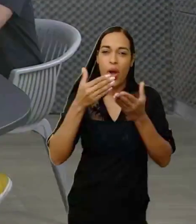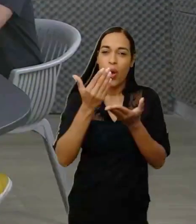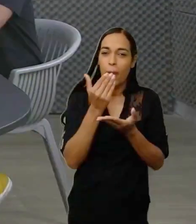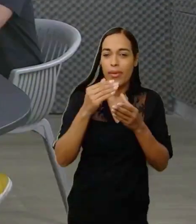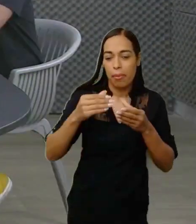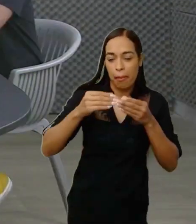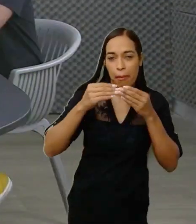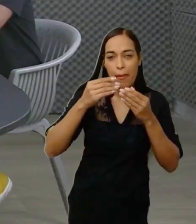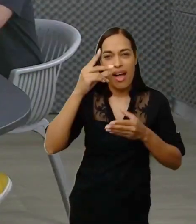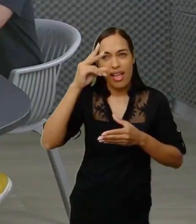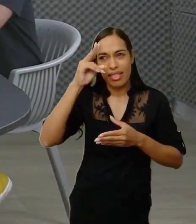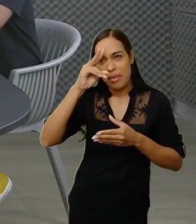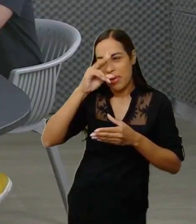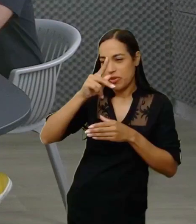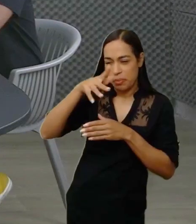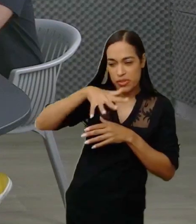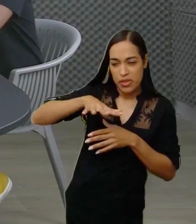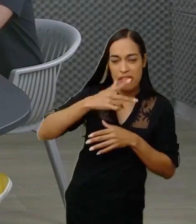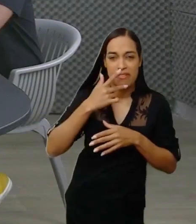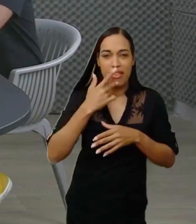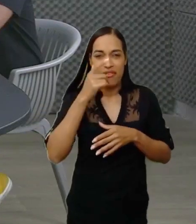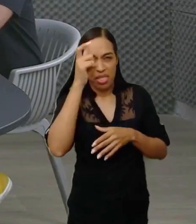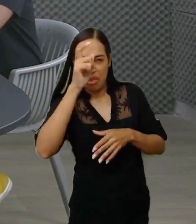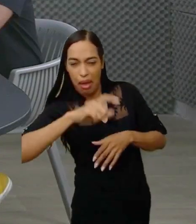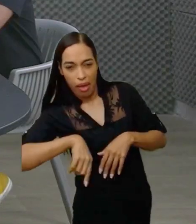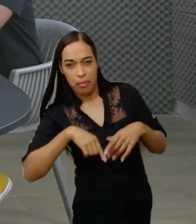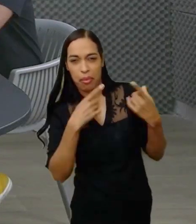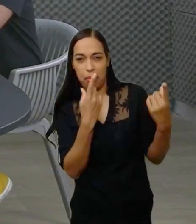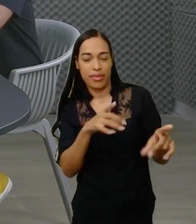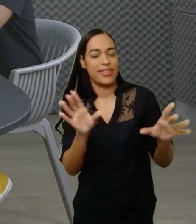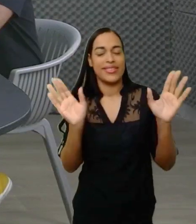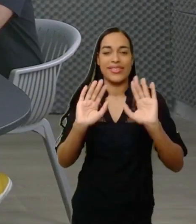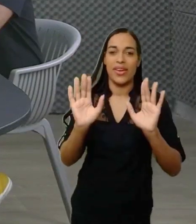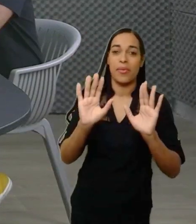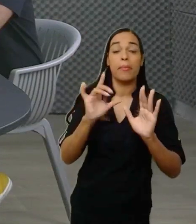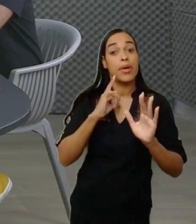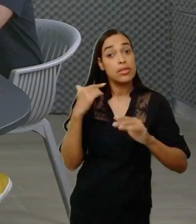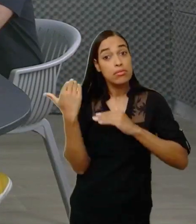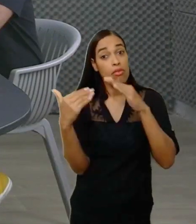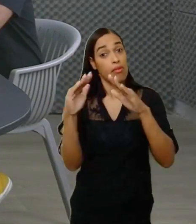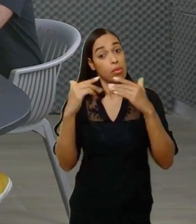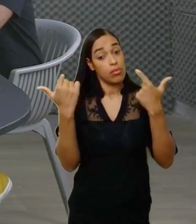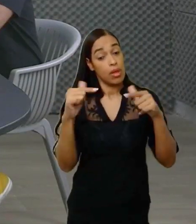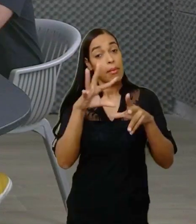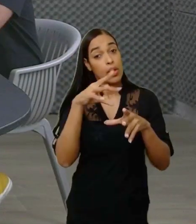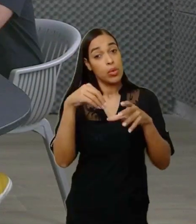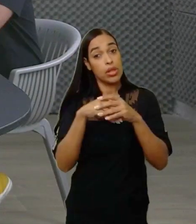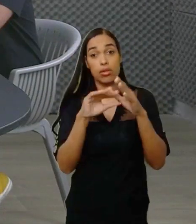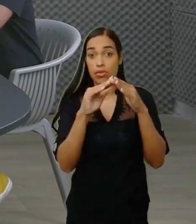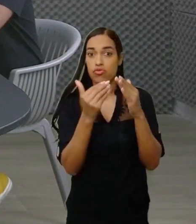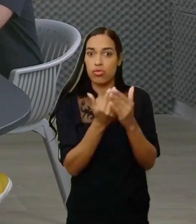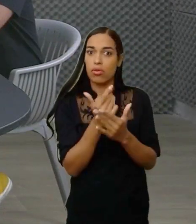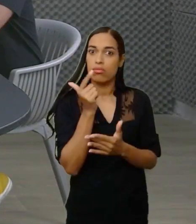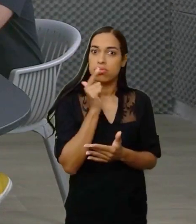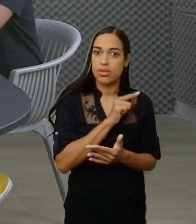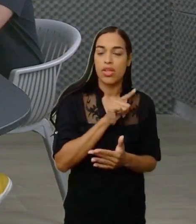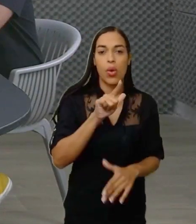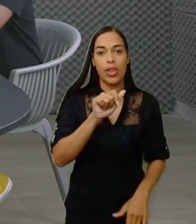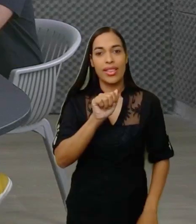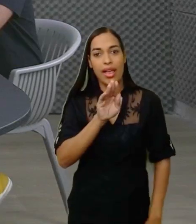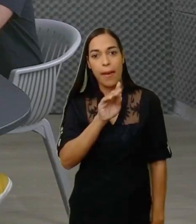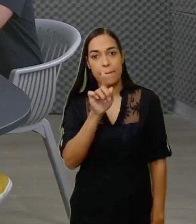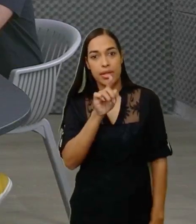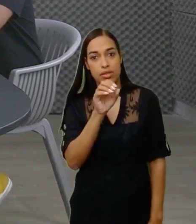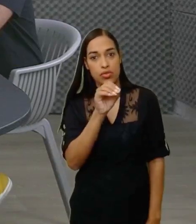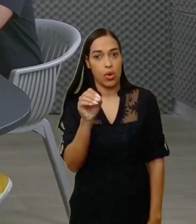para poder conseguir ter o trabalho desenvolvido dentro da escola. Então, inclusive foi no Labzou que eu fui